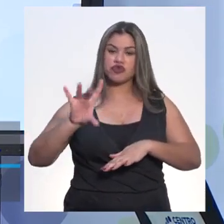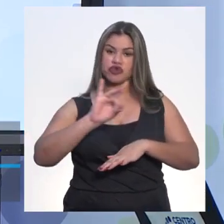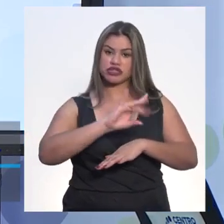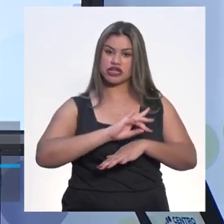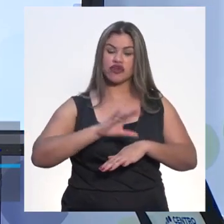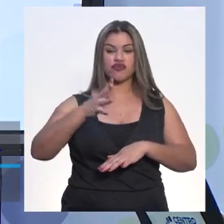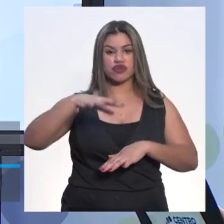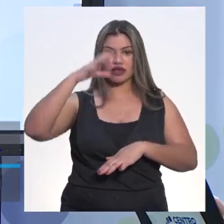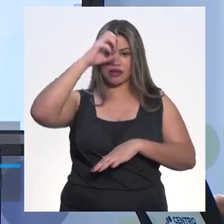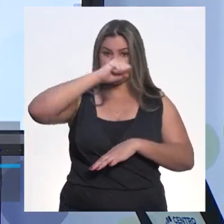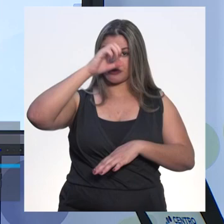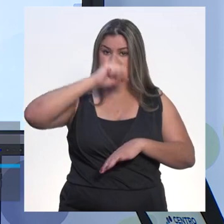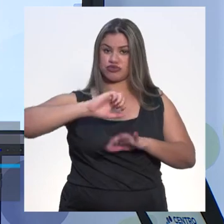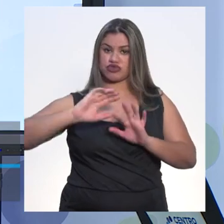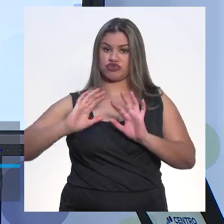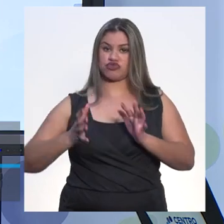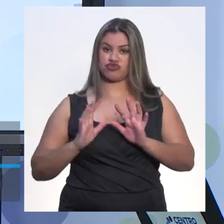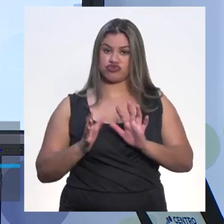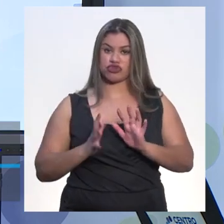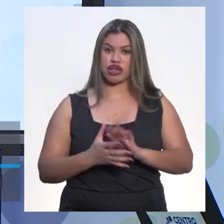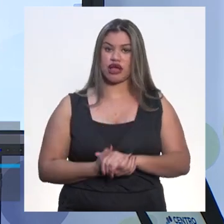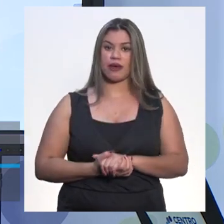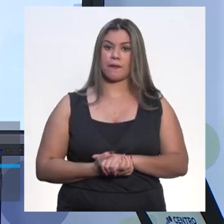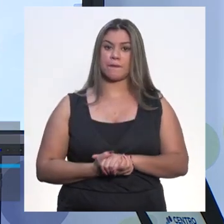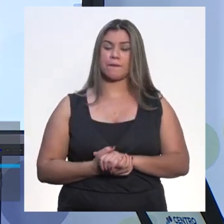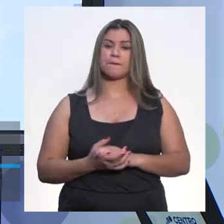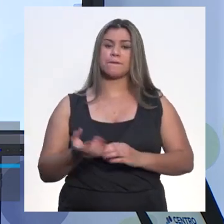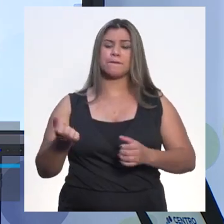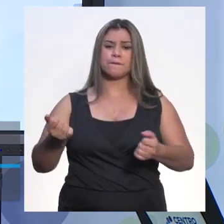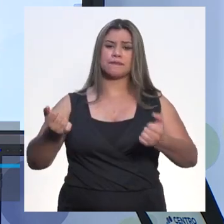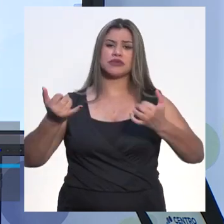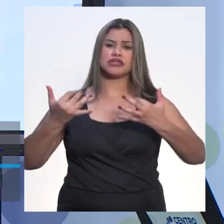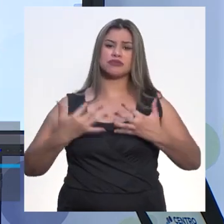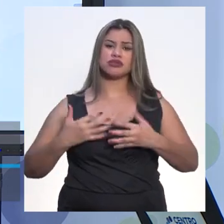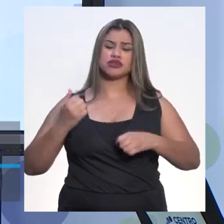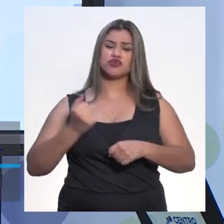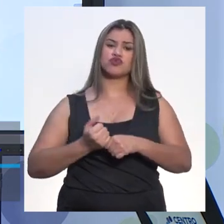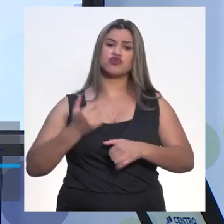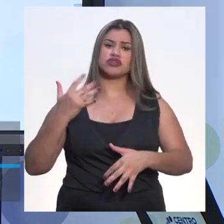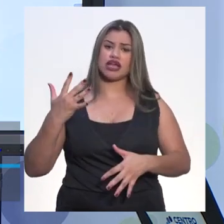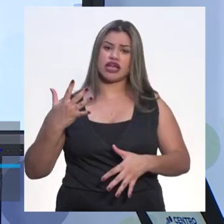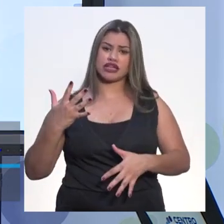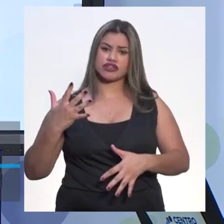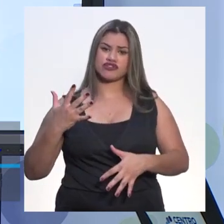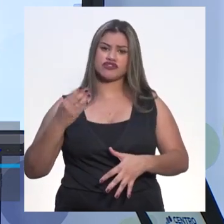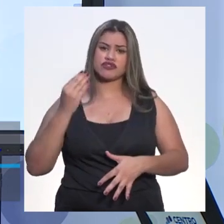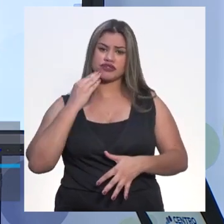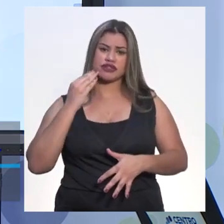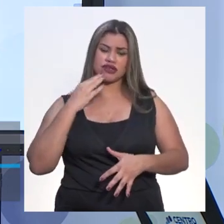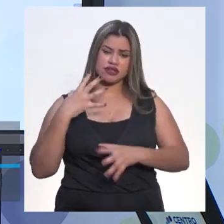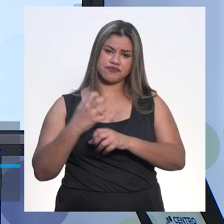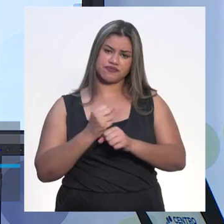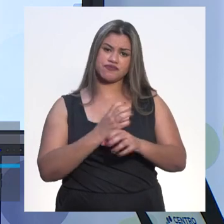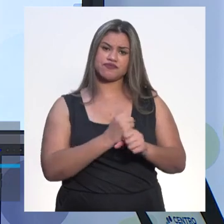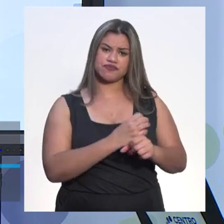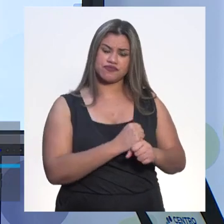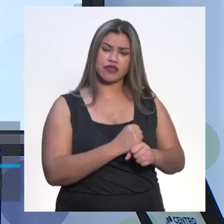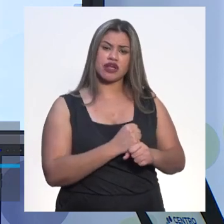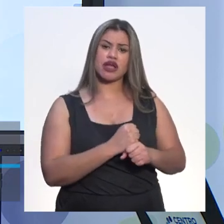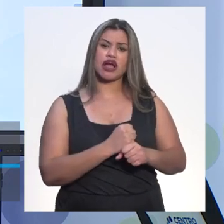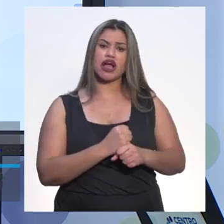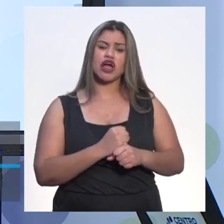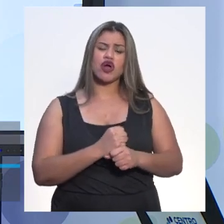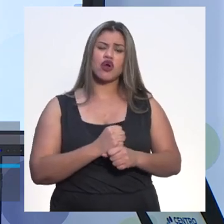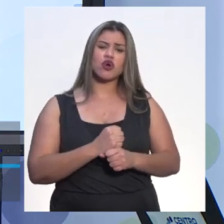os conhecimentos que vocês já têm, falem para a gente no chat, mas primeiro tentem fazer a conta. De quanto seria